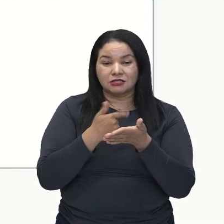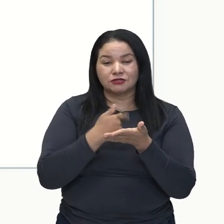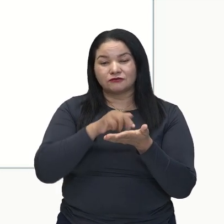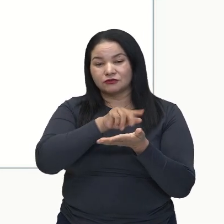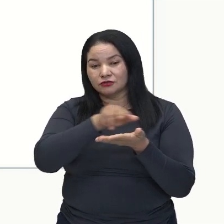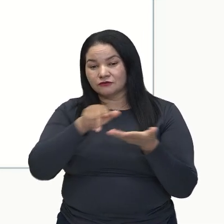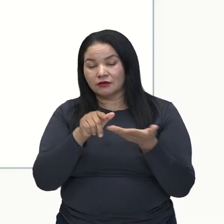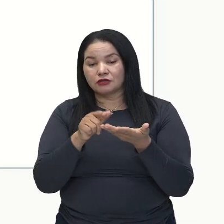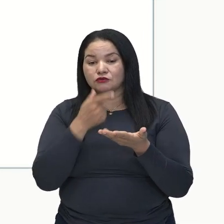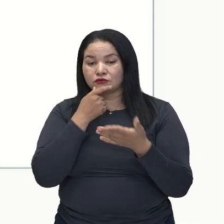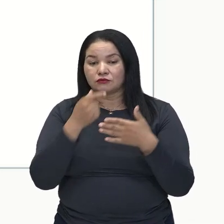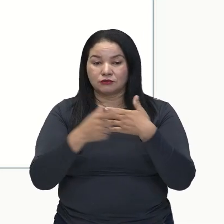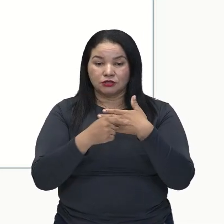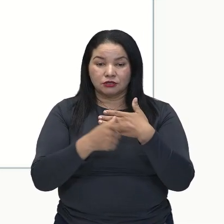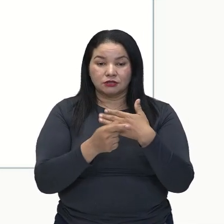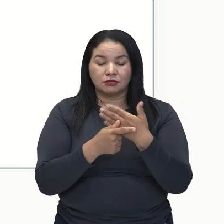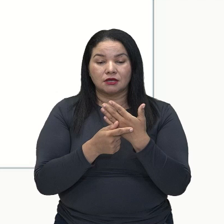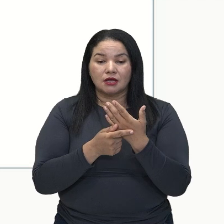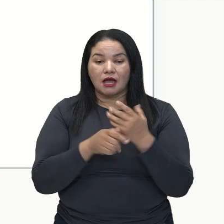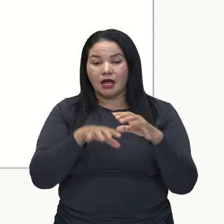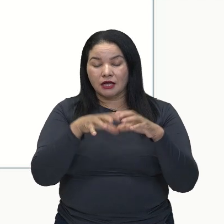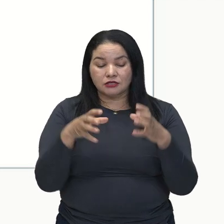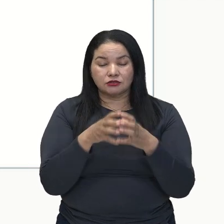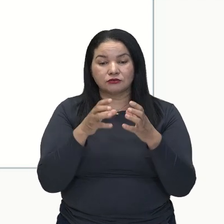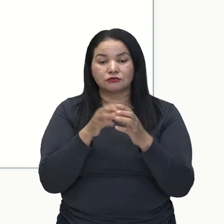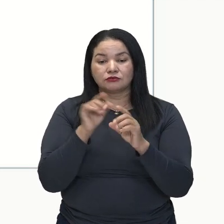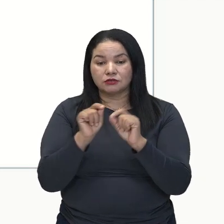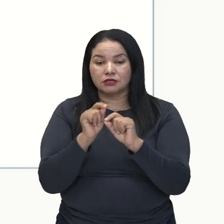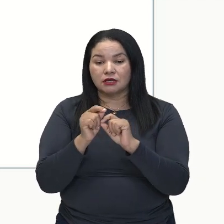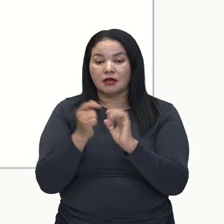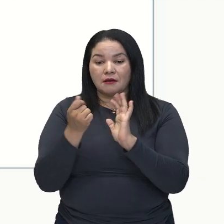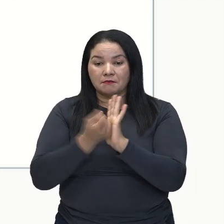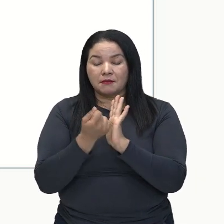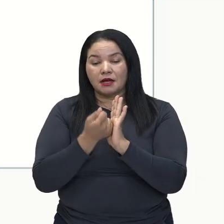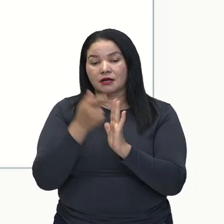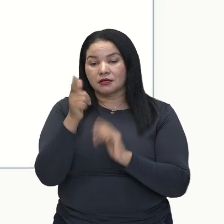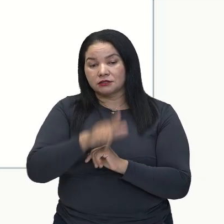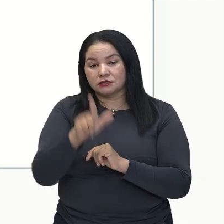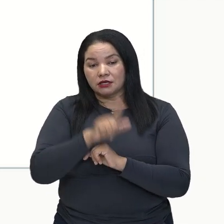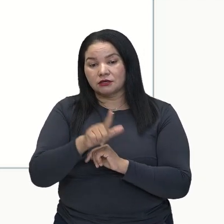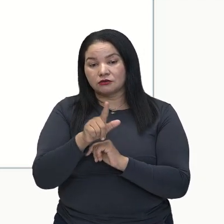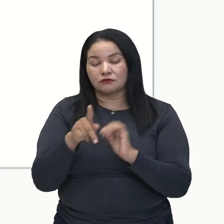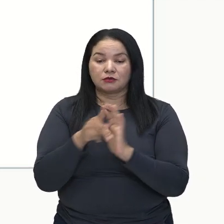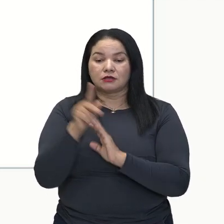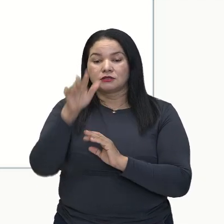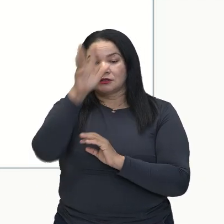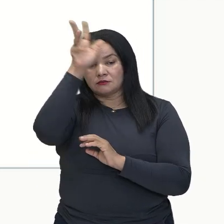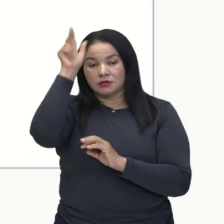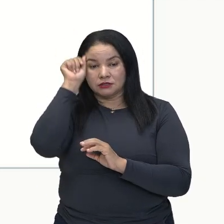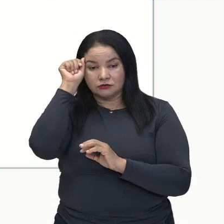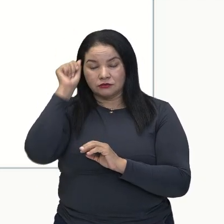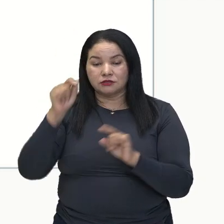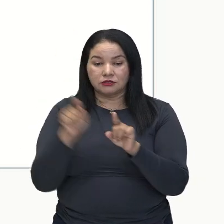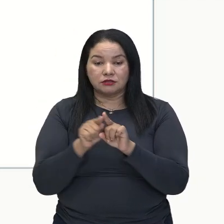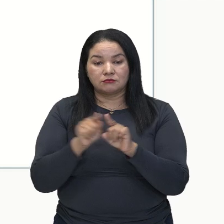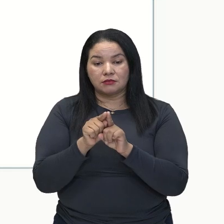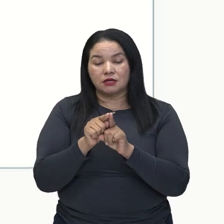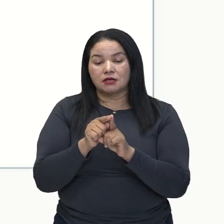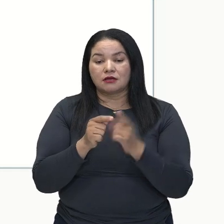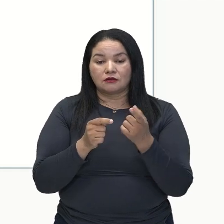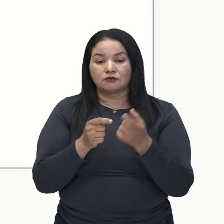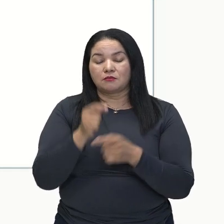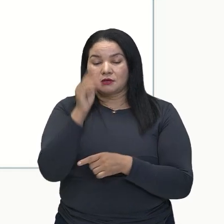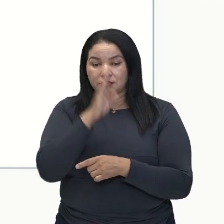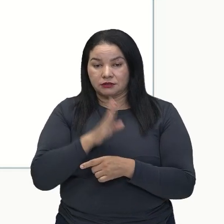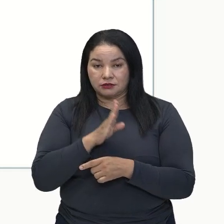uma unidade narrativa que marca não só a literatura produzida no Amazonas, mas também a produzida no Brasil. Então, encerrando aqui a